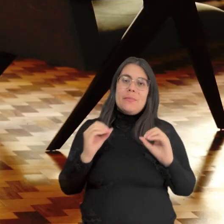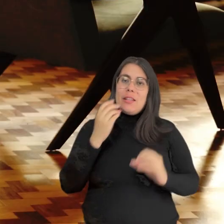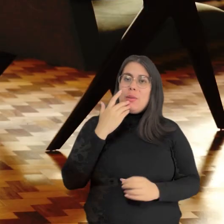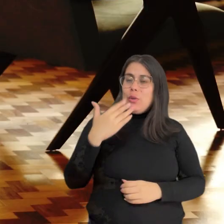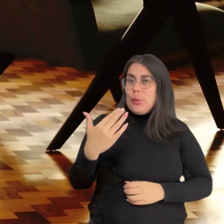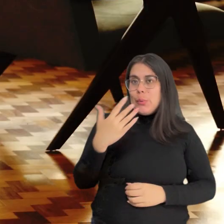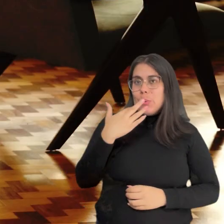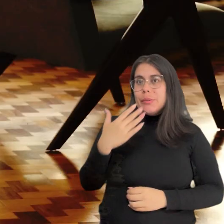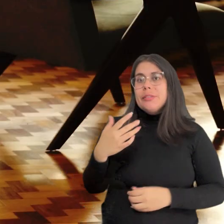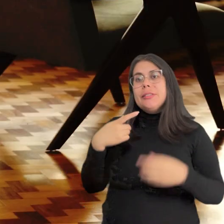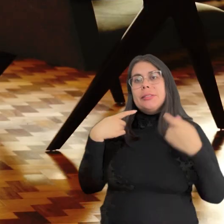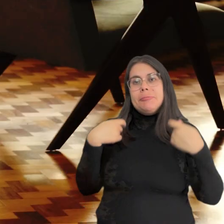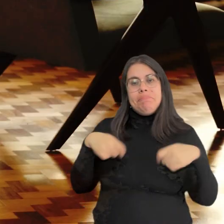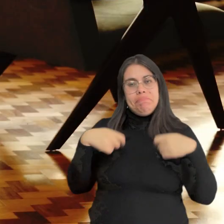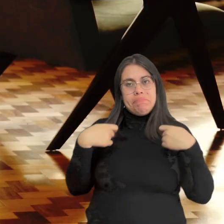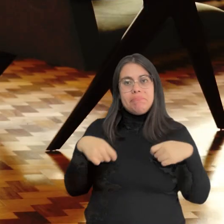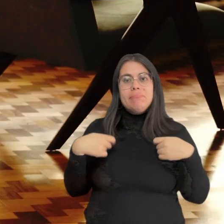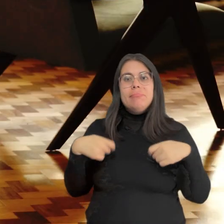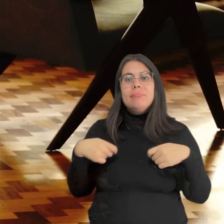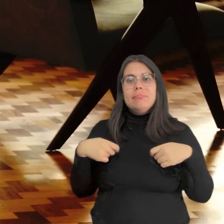Então você vê,